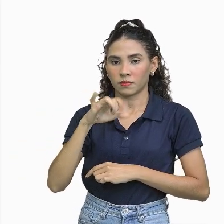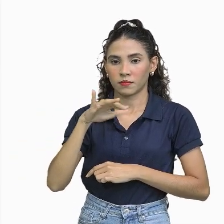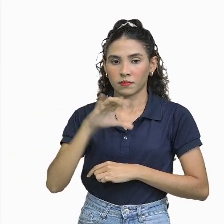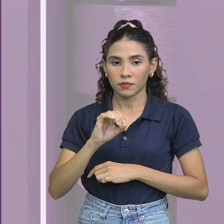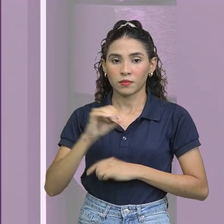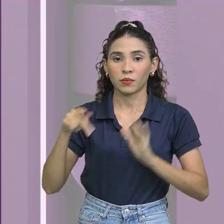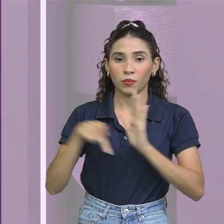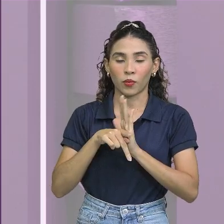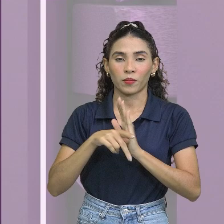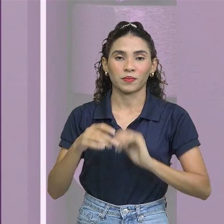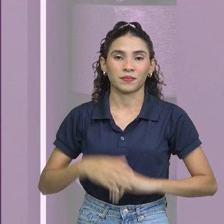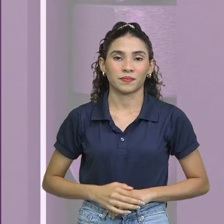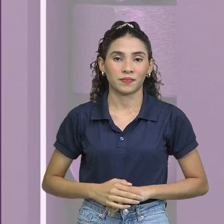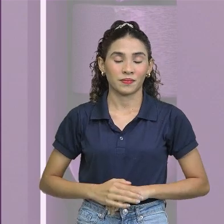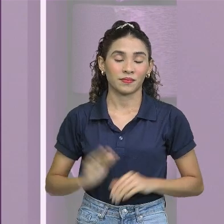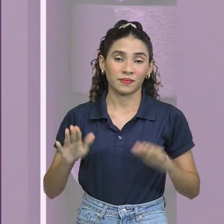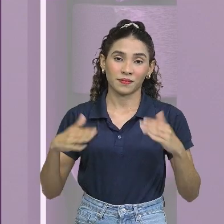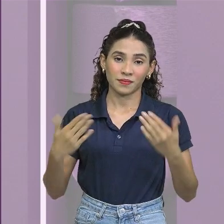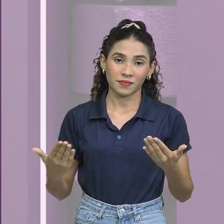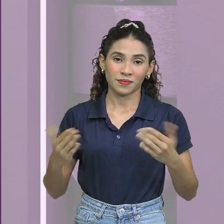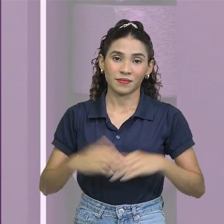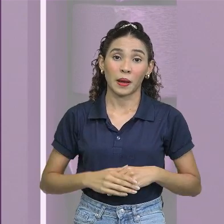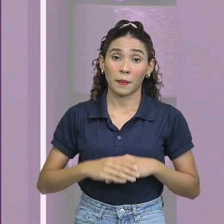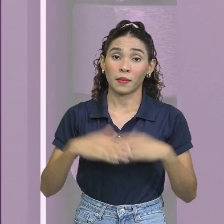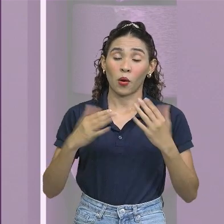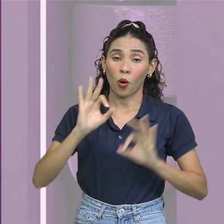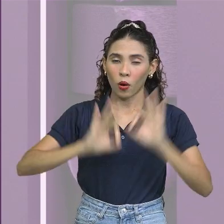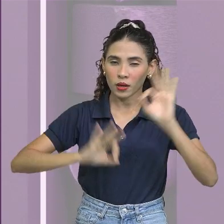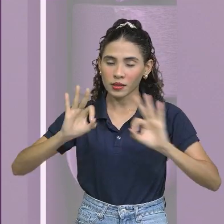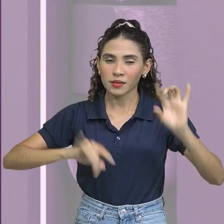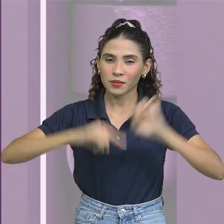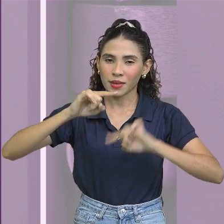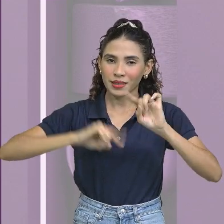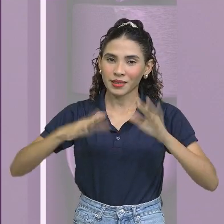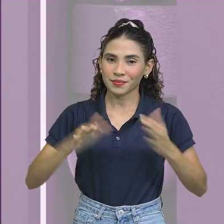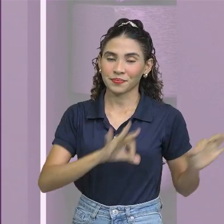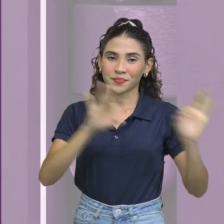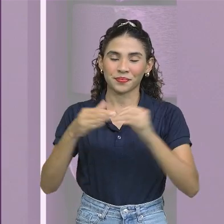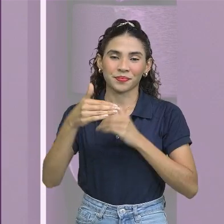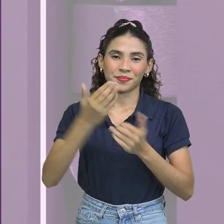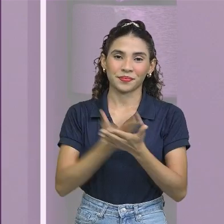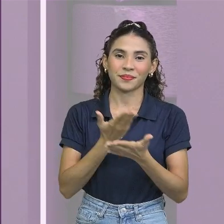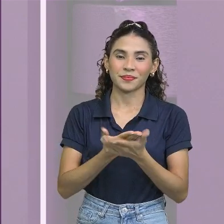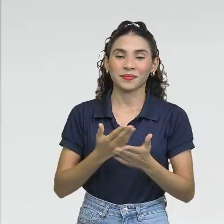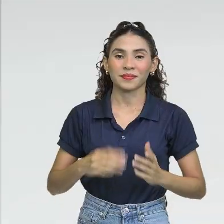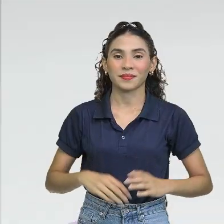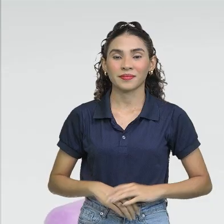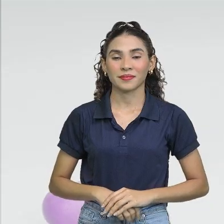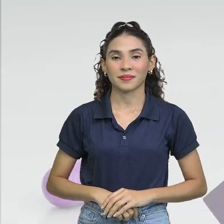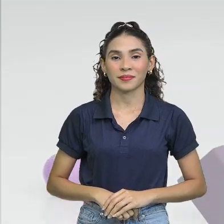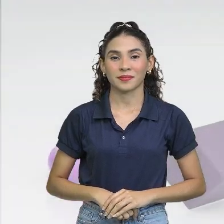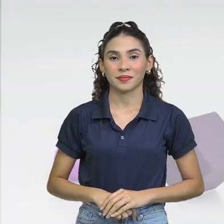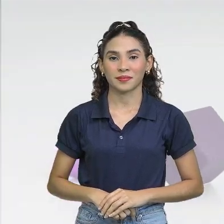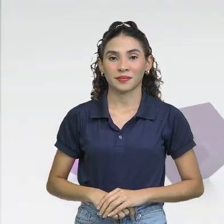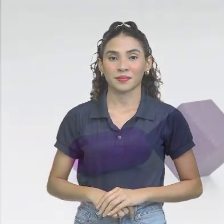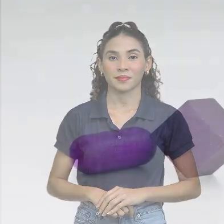lados. Muito bem, então pegue seu caderno, pegue sua caneta e vamos para a aula.